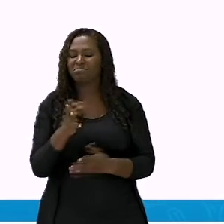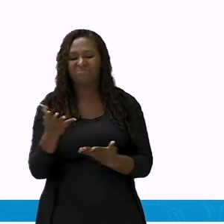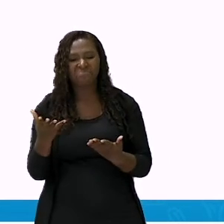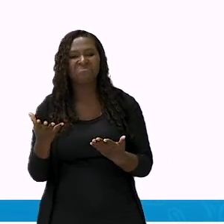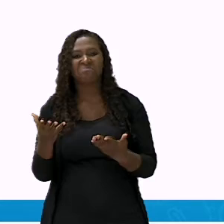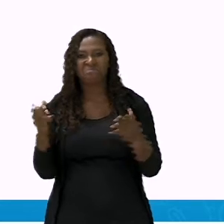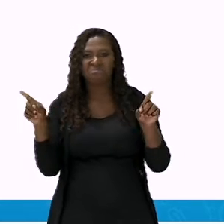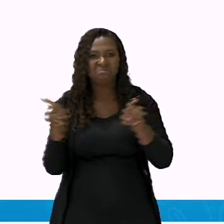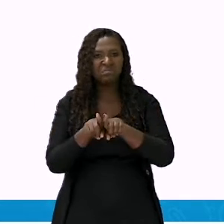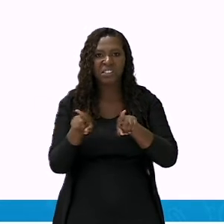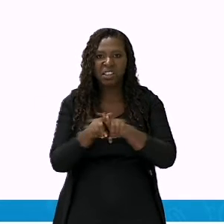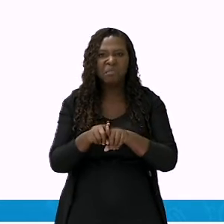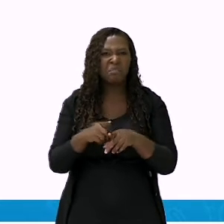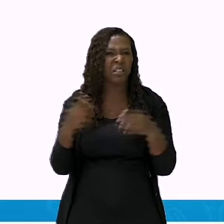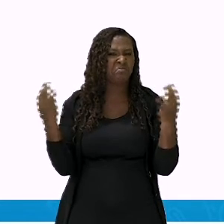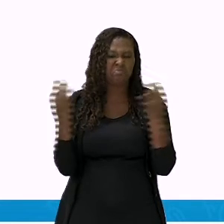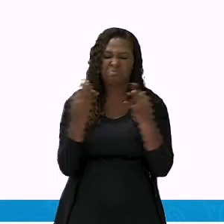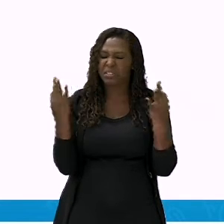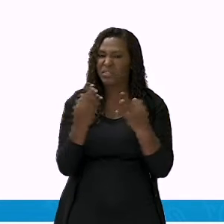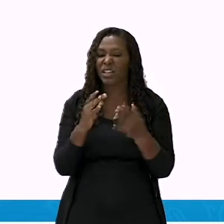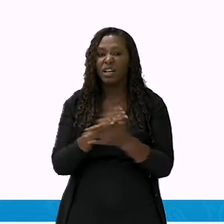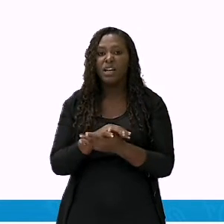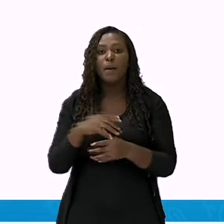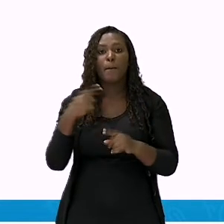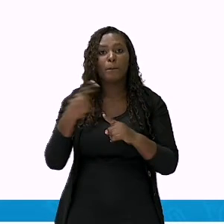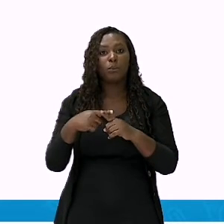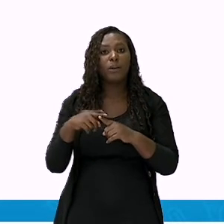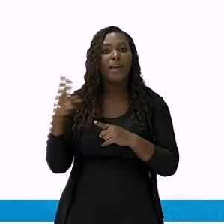as texturas, com a composição de cores.